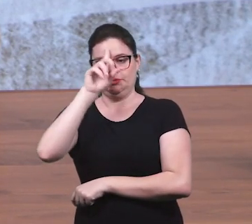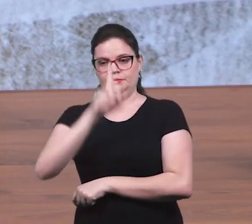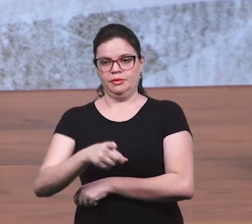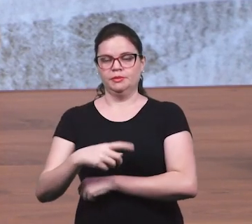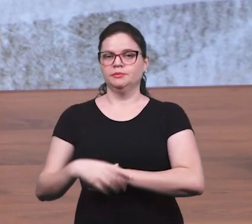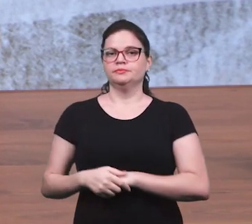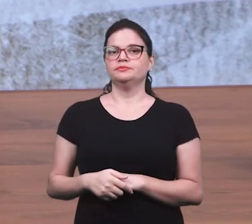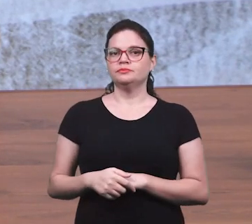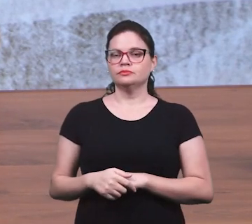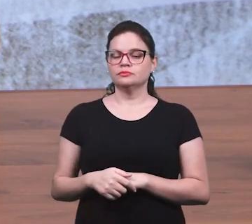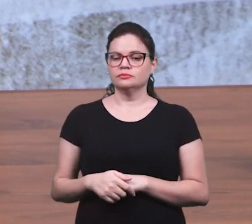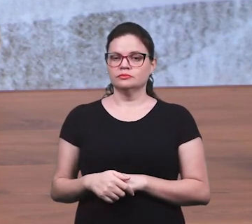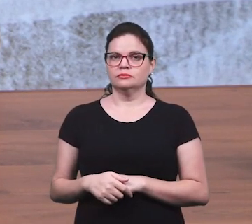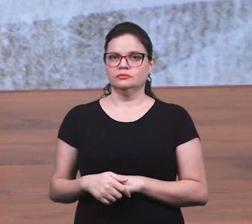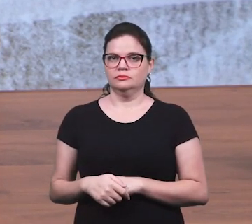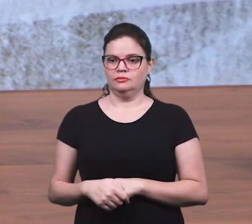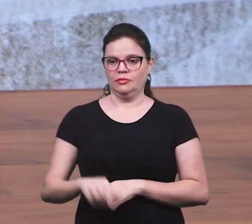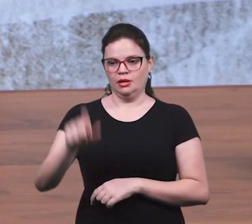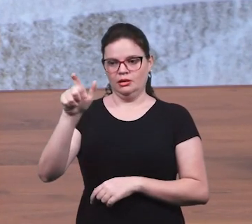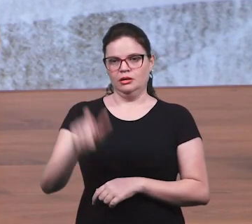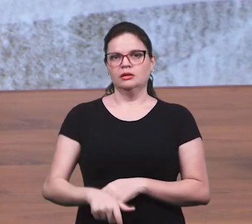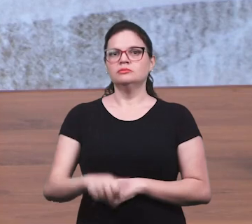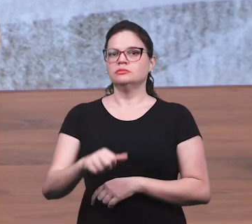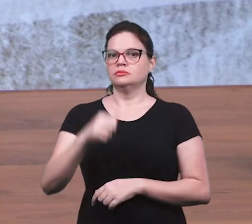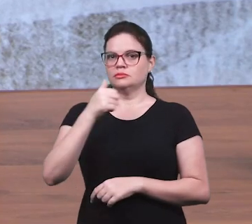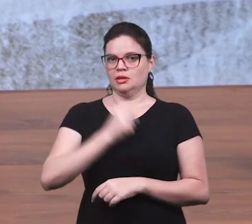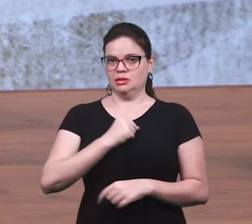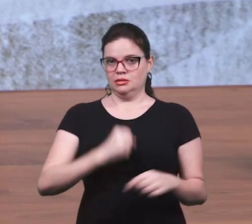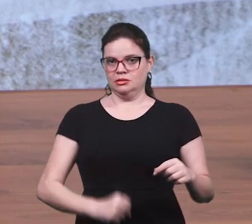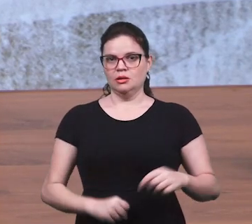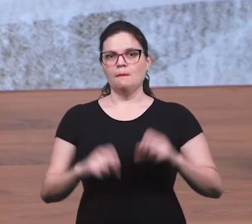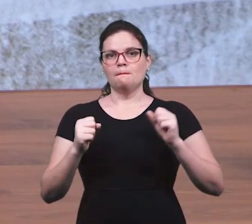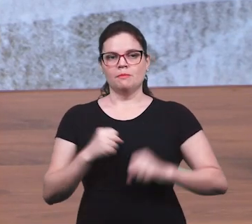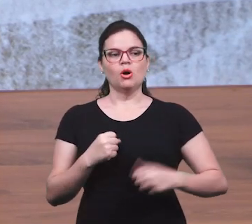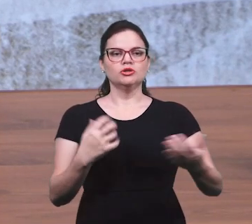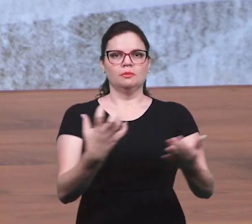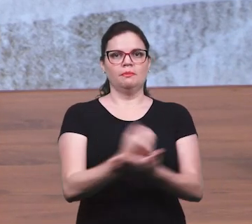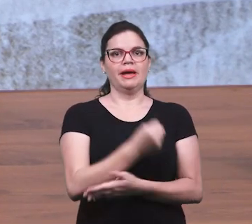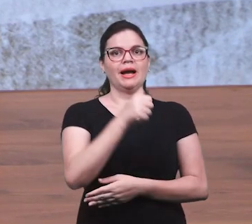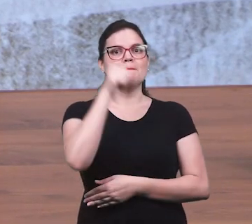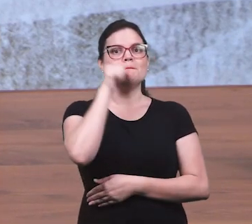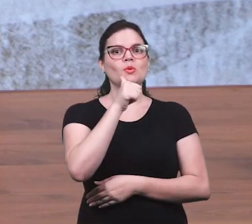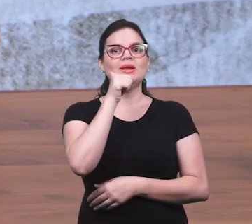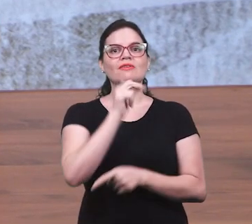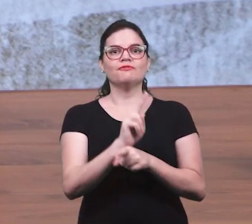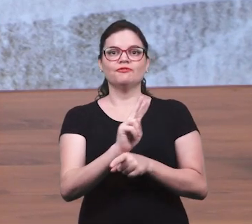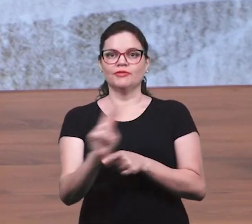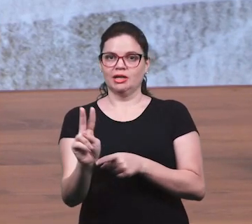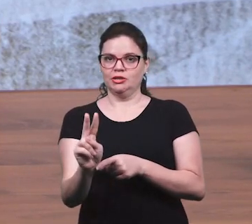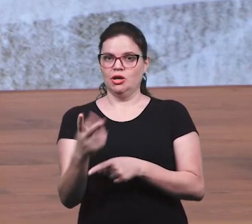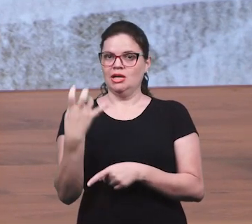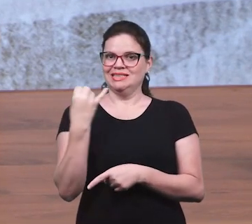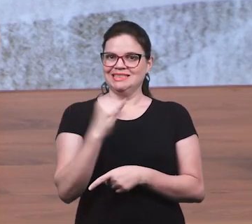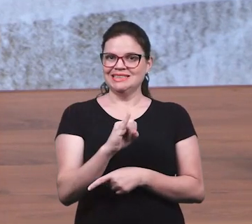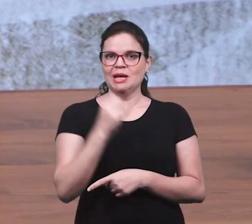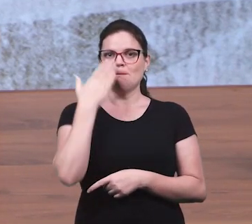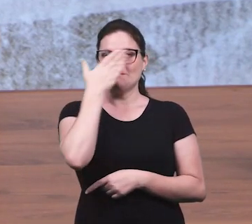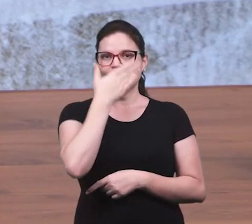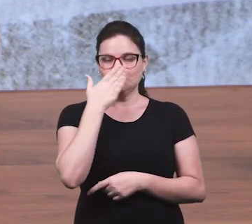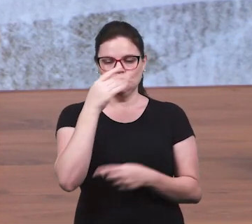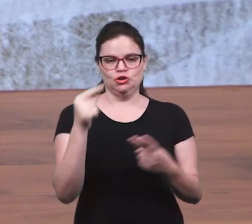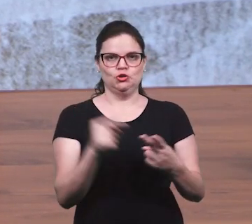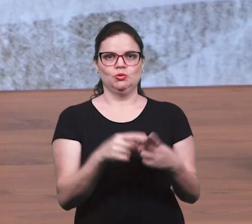E ele tomará uma mulher na sua virgindade. Viúva ou repudiada ou desonrada ou